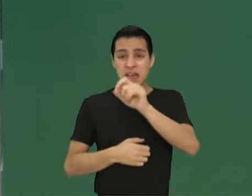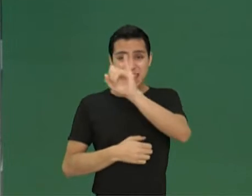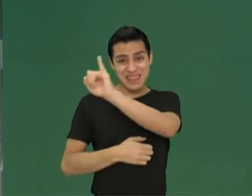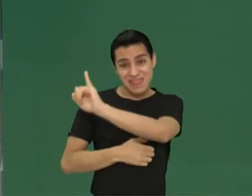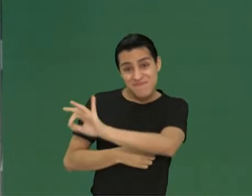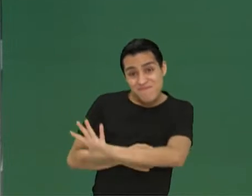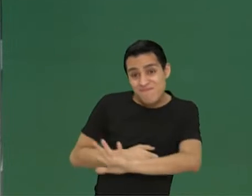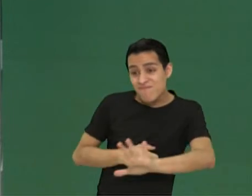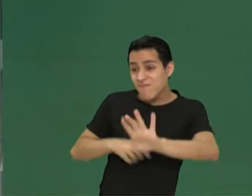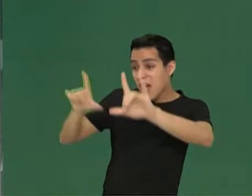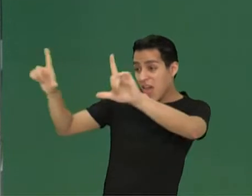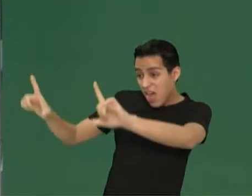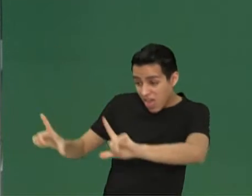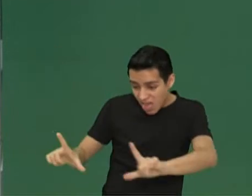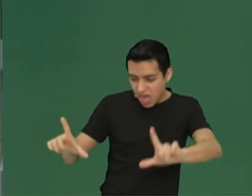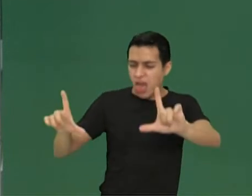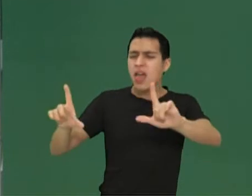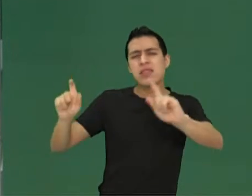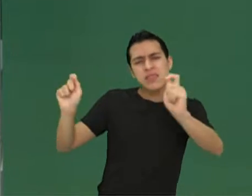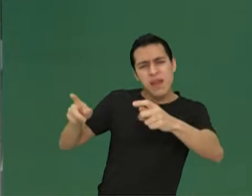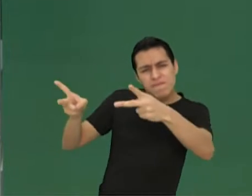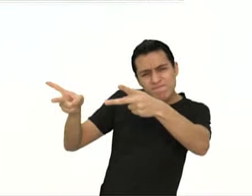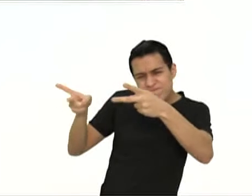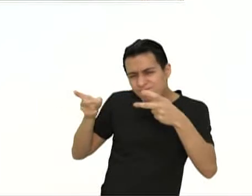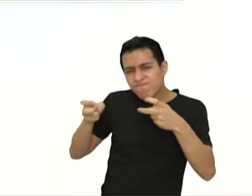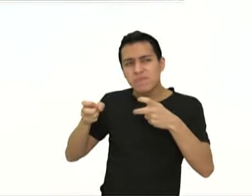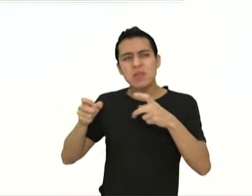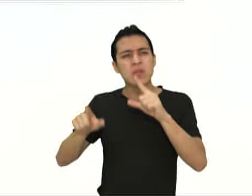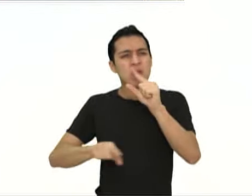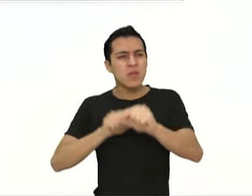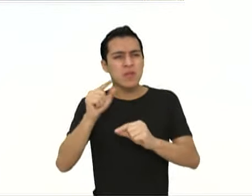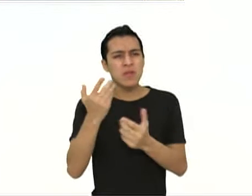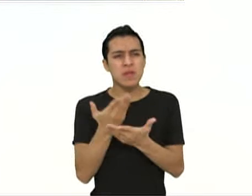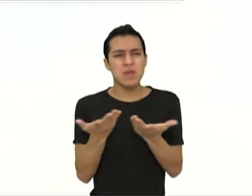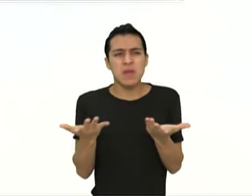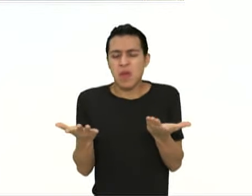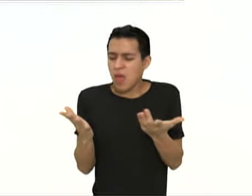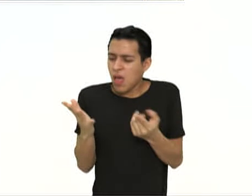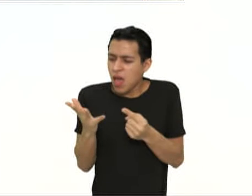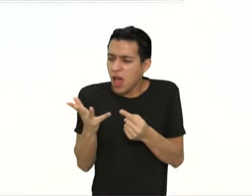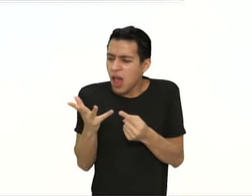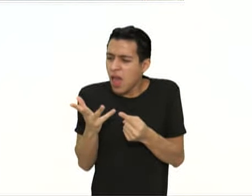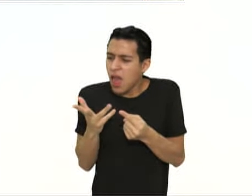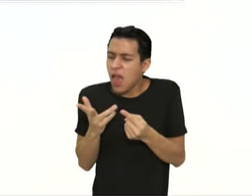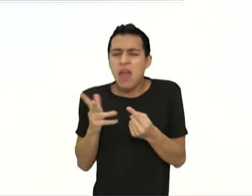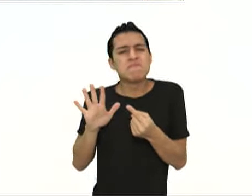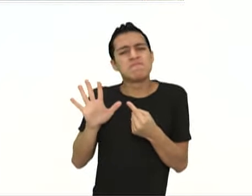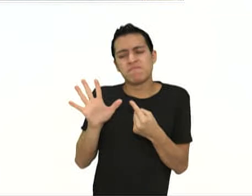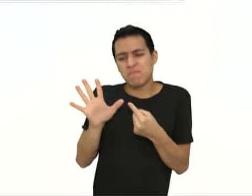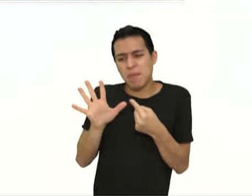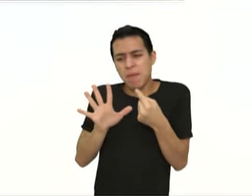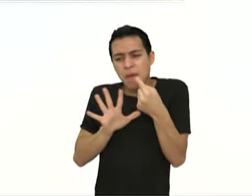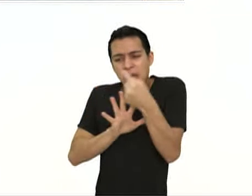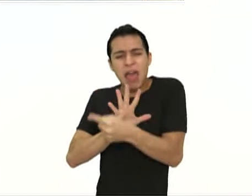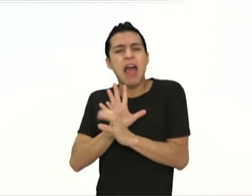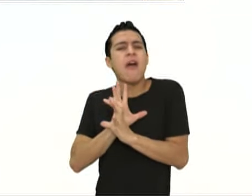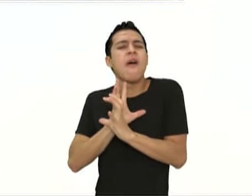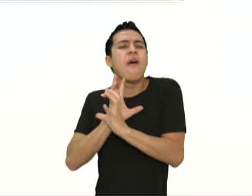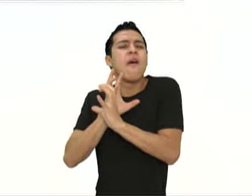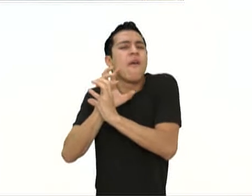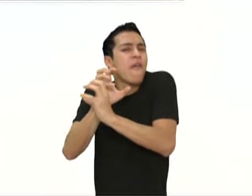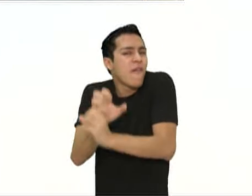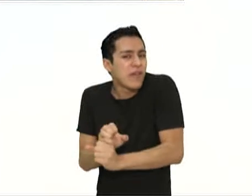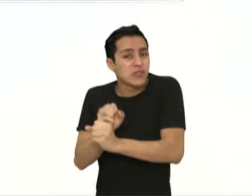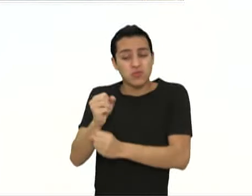São Tomás de Aquino ali, você pode prestar atenção que ele está ali com a palma da mão estendida, e contando ali, nos dedinhos ali,